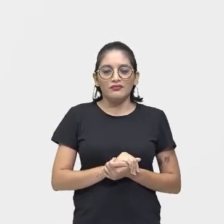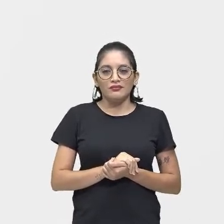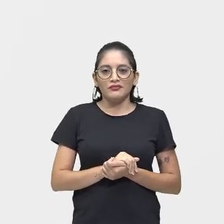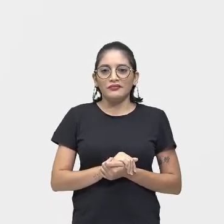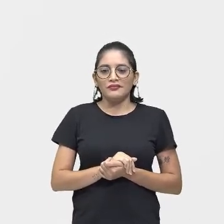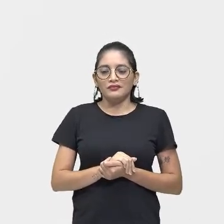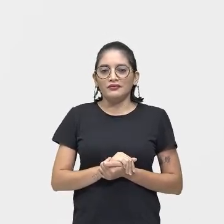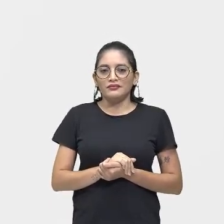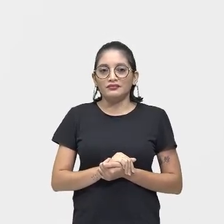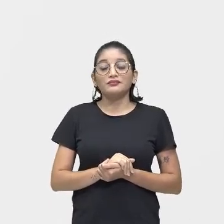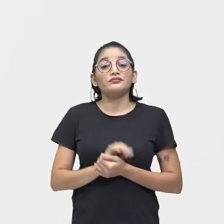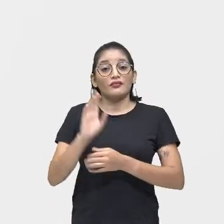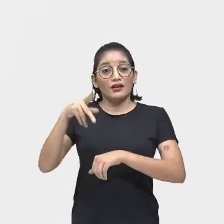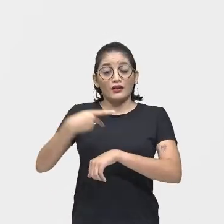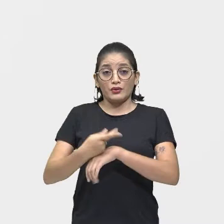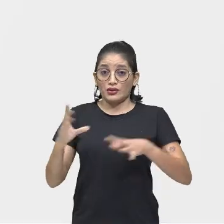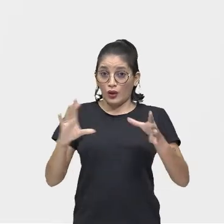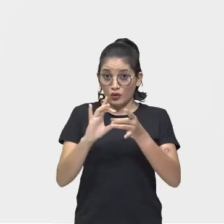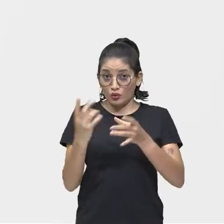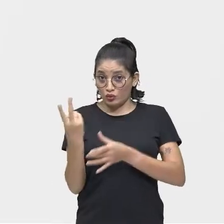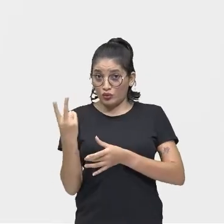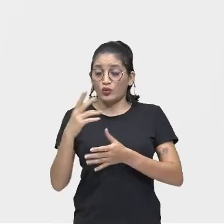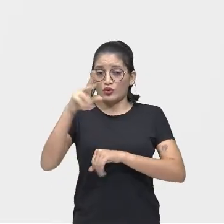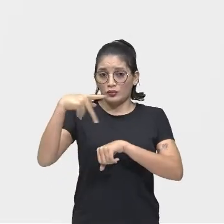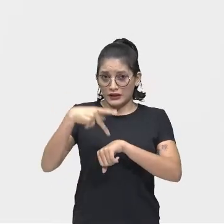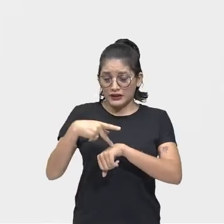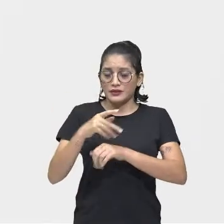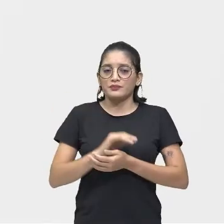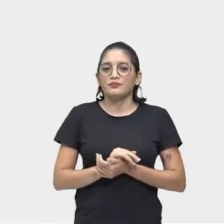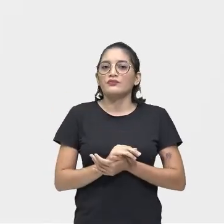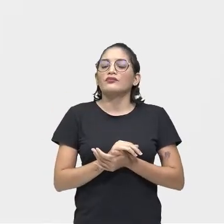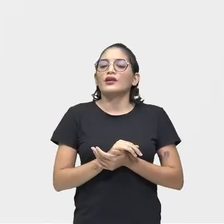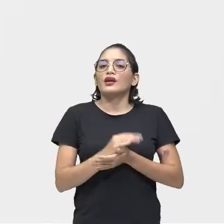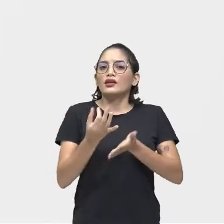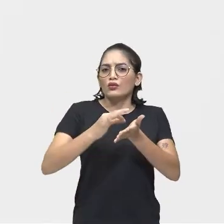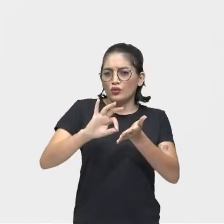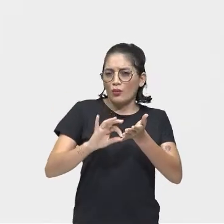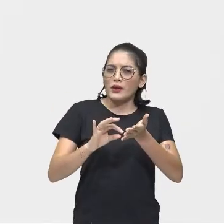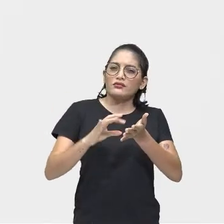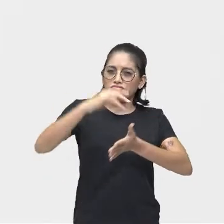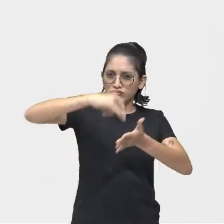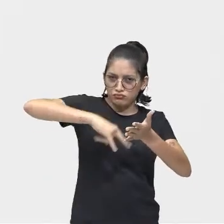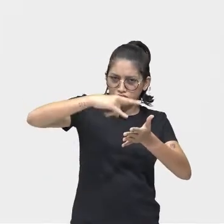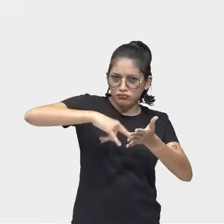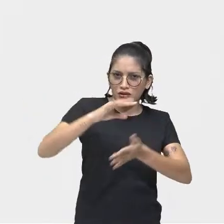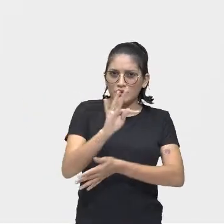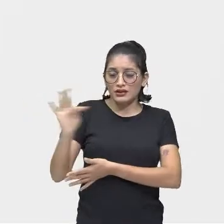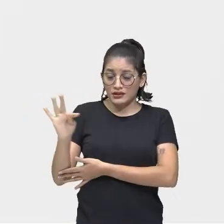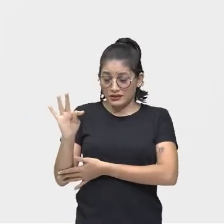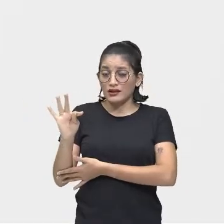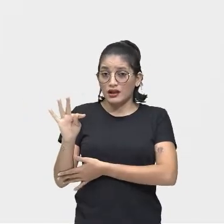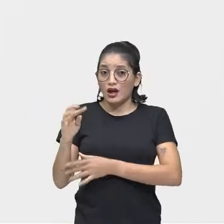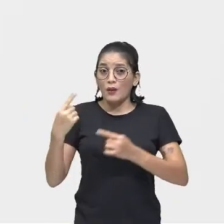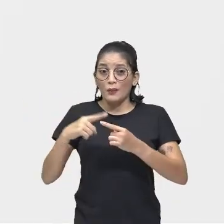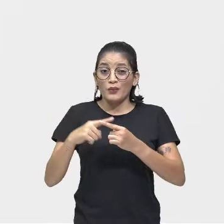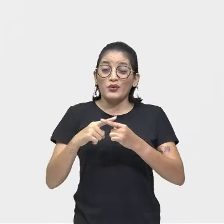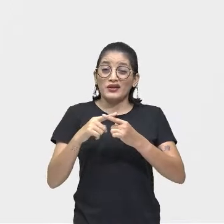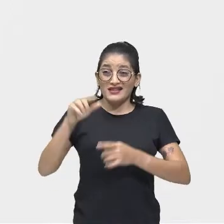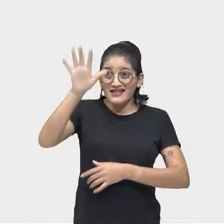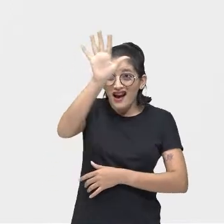a partir da União Ibérica, o Tratado de Tordesilhas deixa de fazer sentido, porque toda essa região